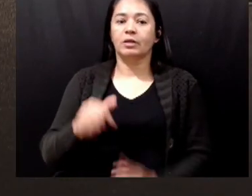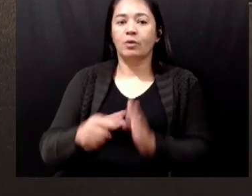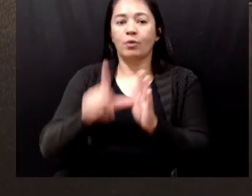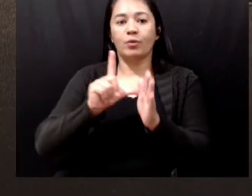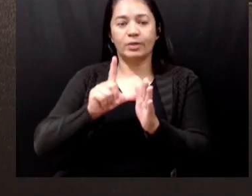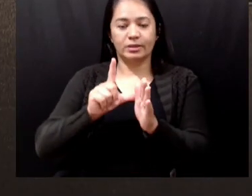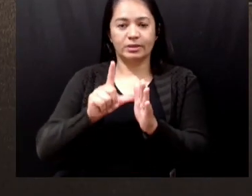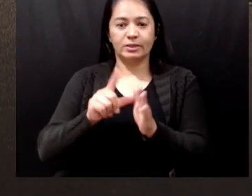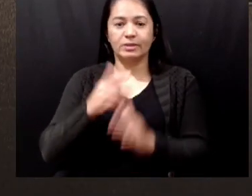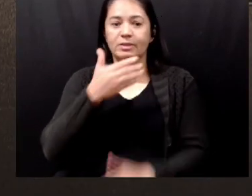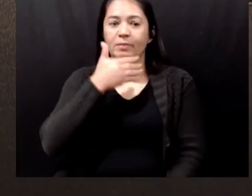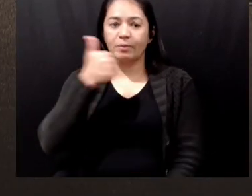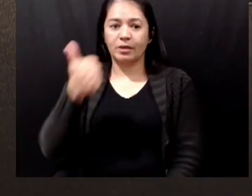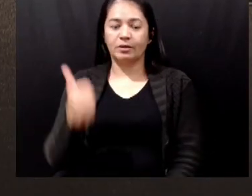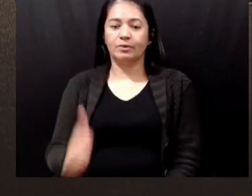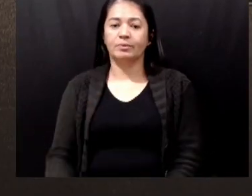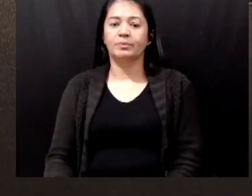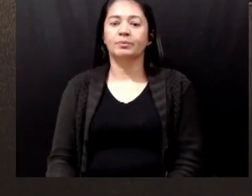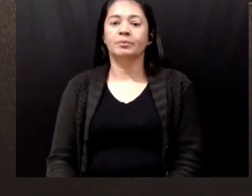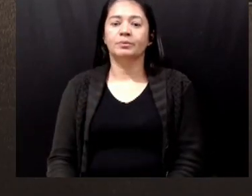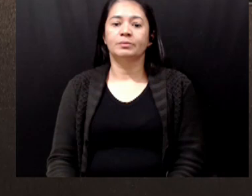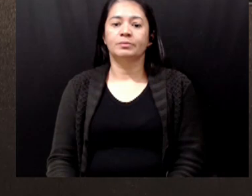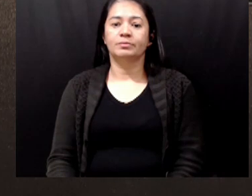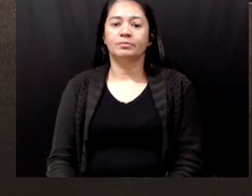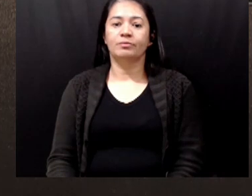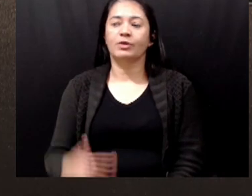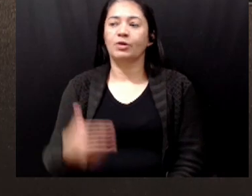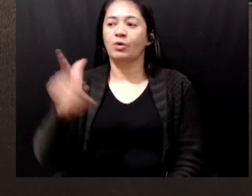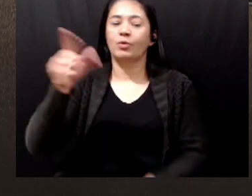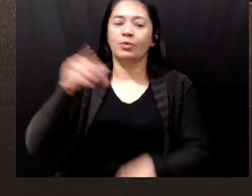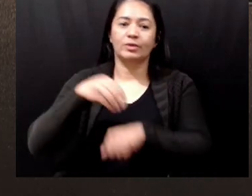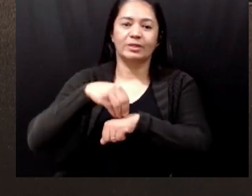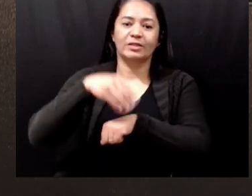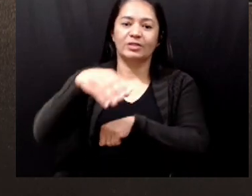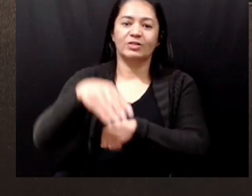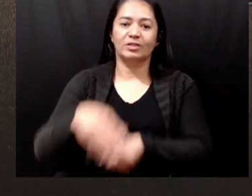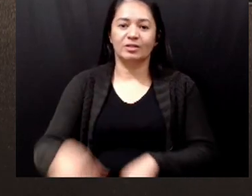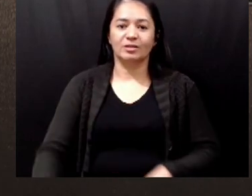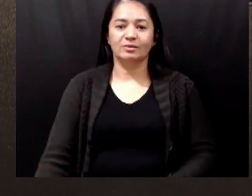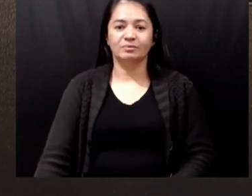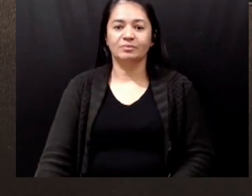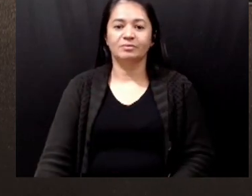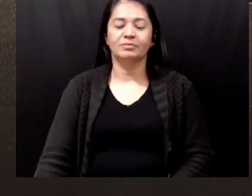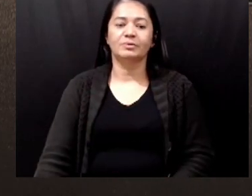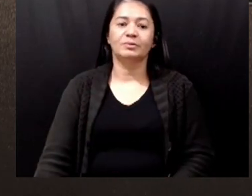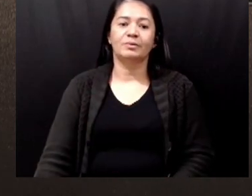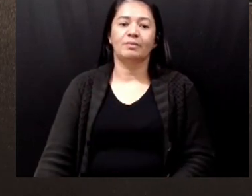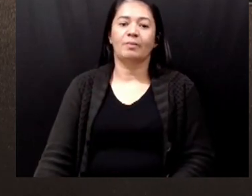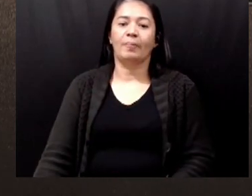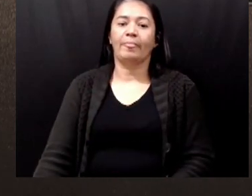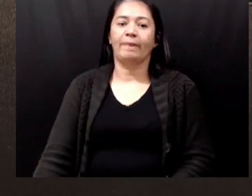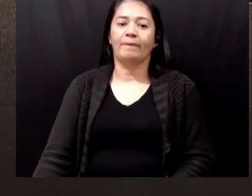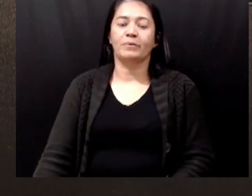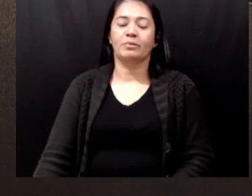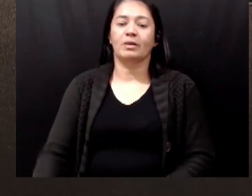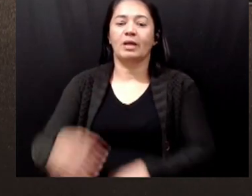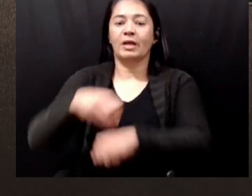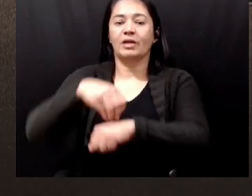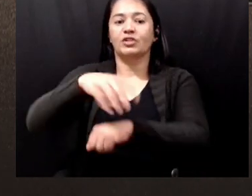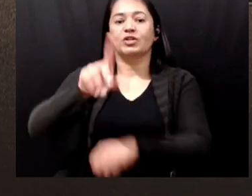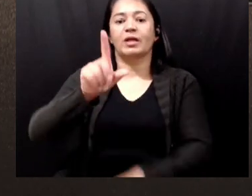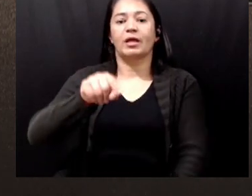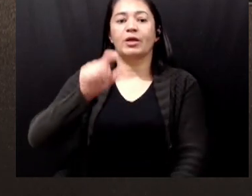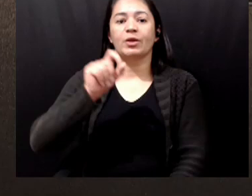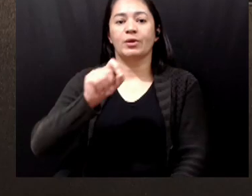para você. Tem mais alguma dica para o pessoal que está em casa, então, Lucas, sobre esse assunto, sobre esse tema? A dica sempre se